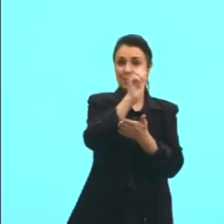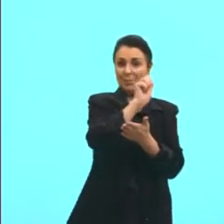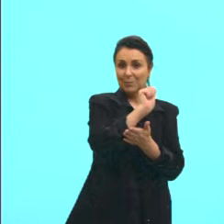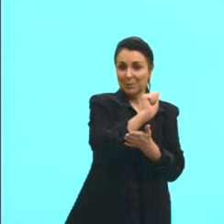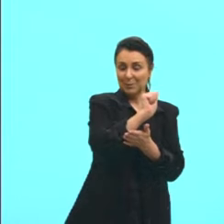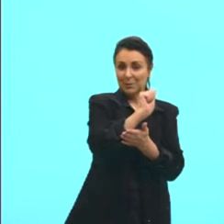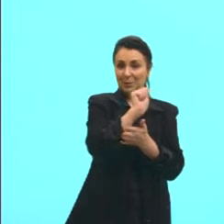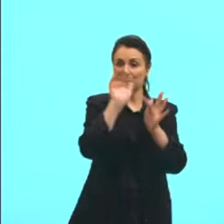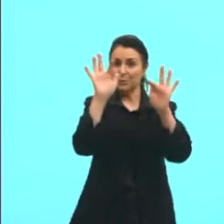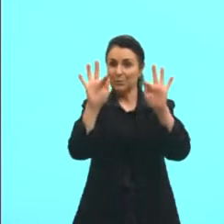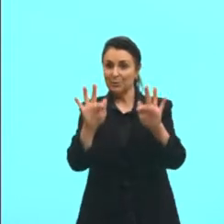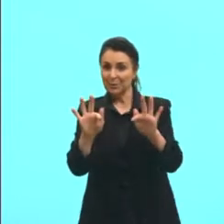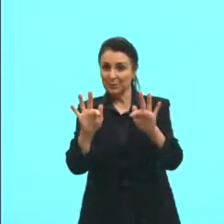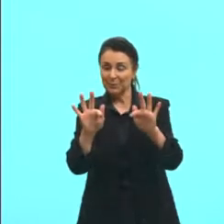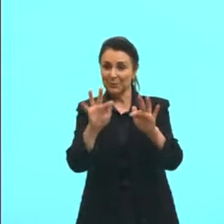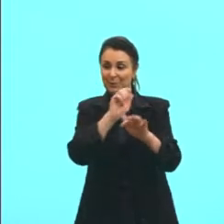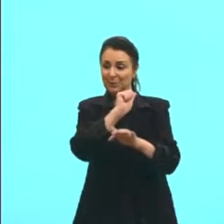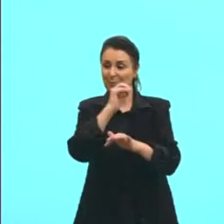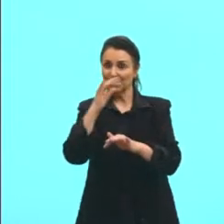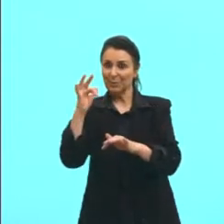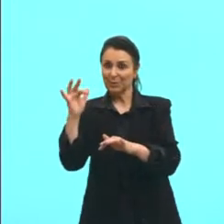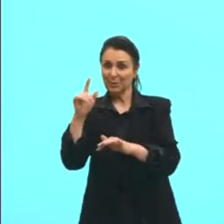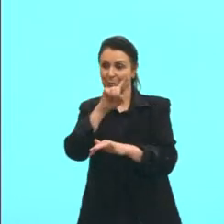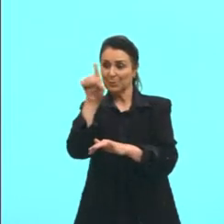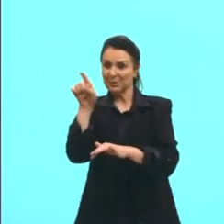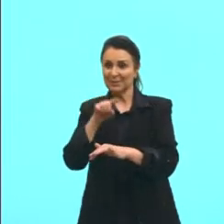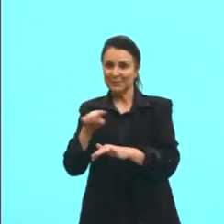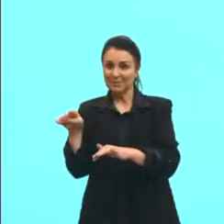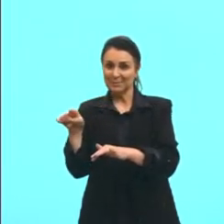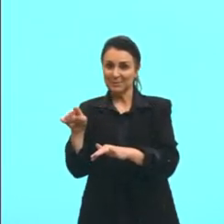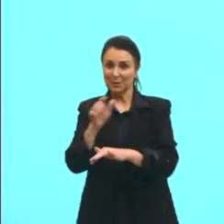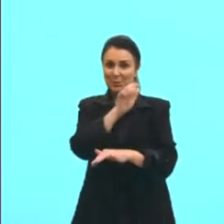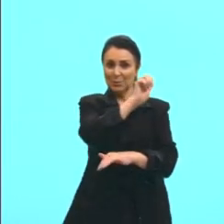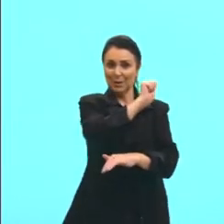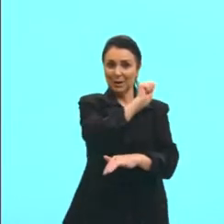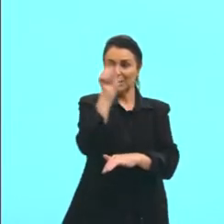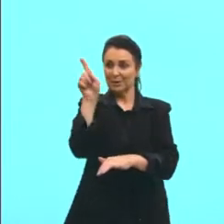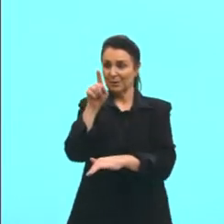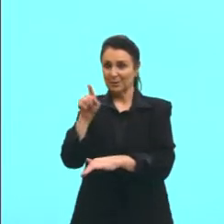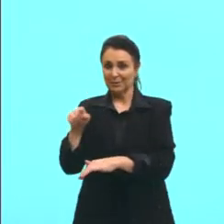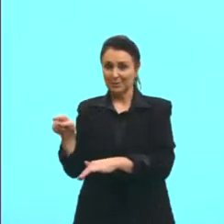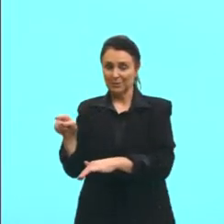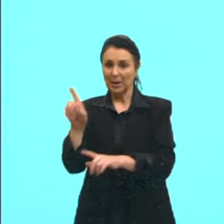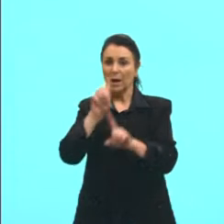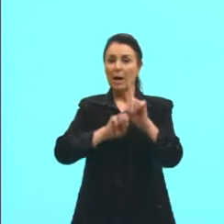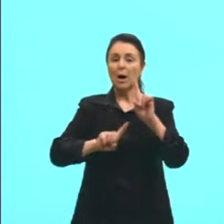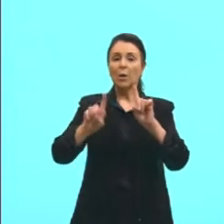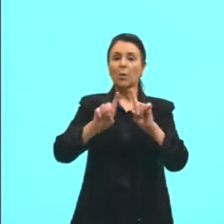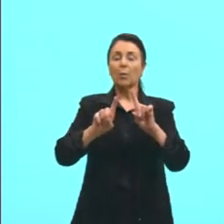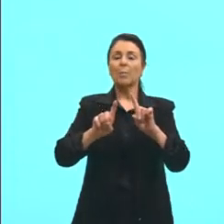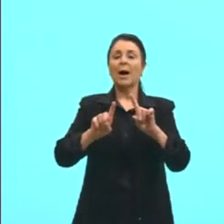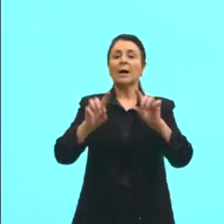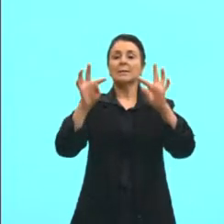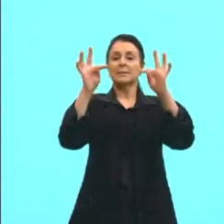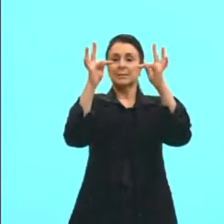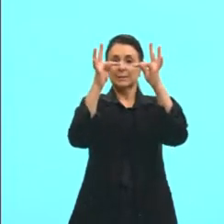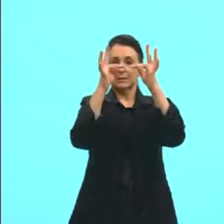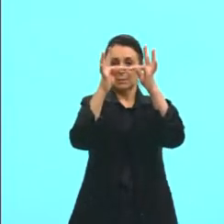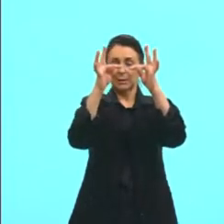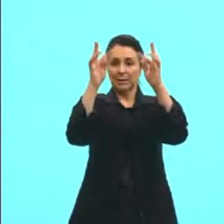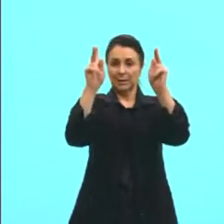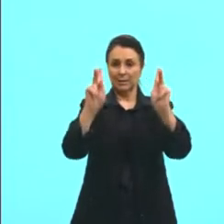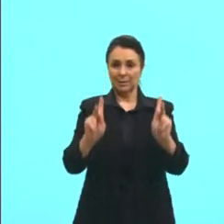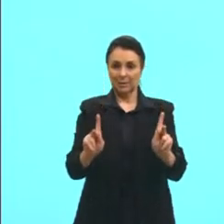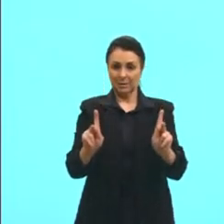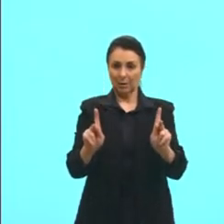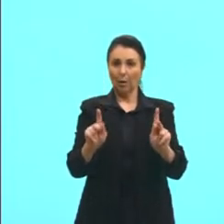fim do alfabeto número de Março acima número atômico abaixo algumas tabelas periódicas né Depende do modelo